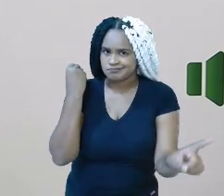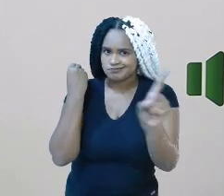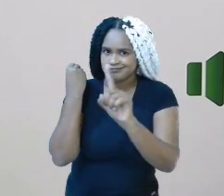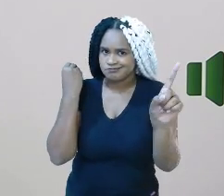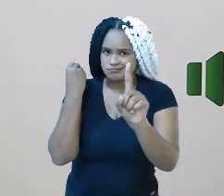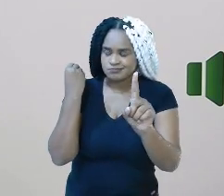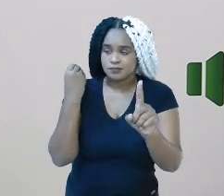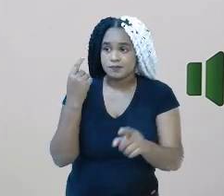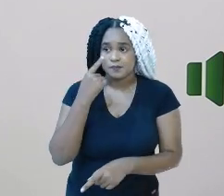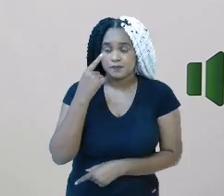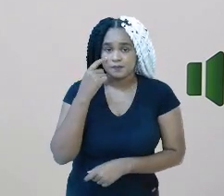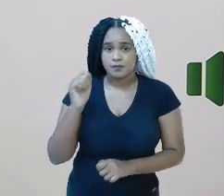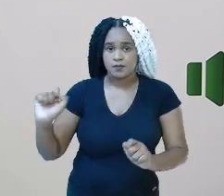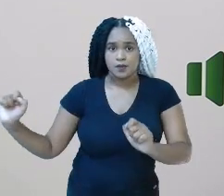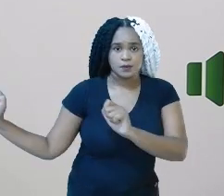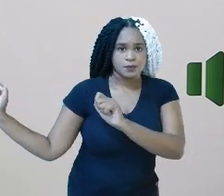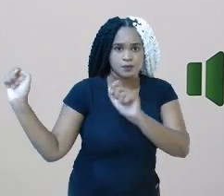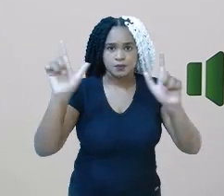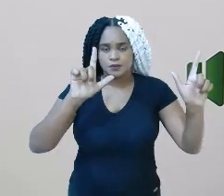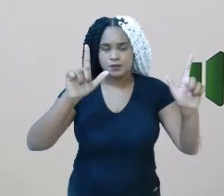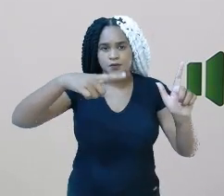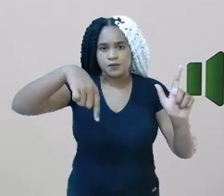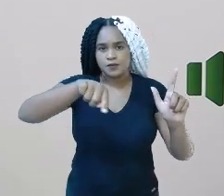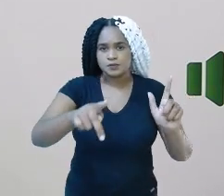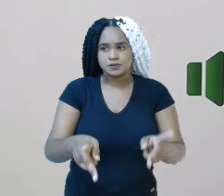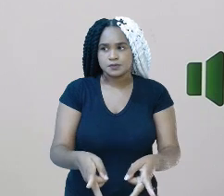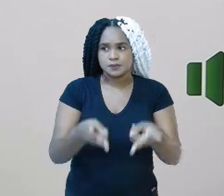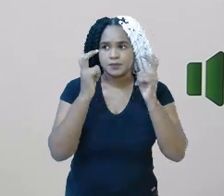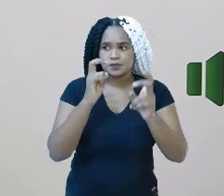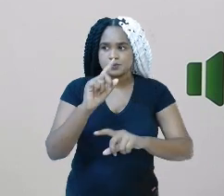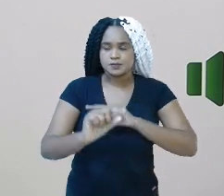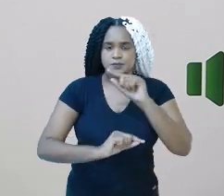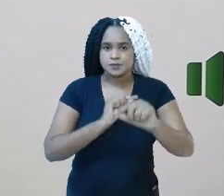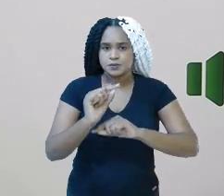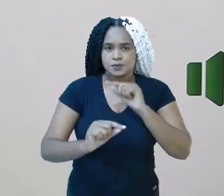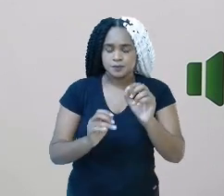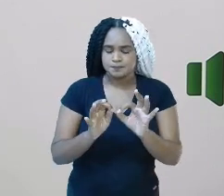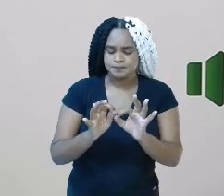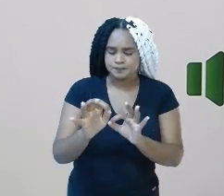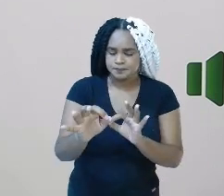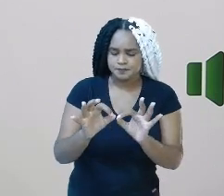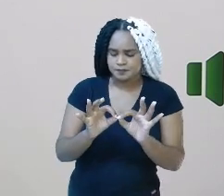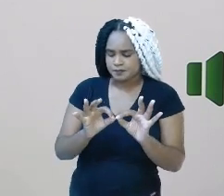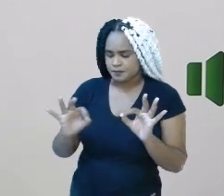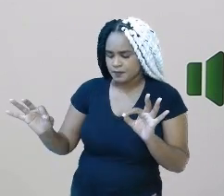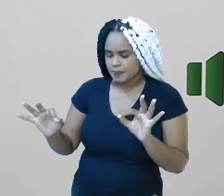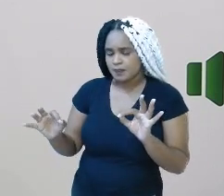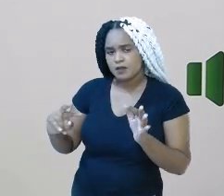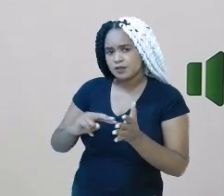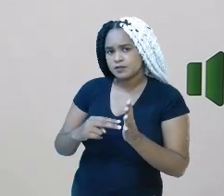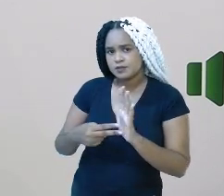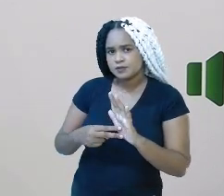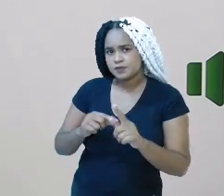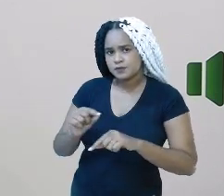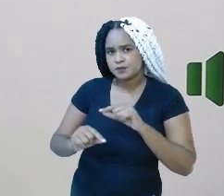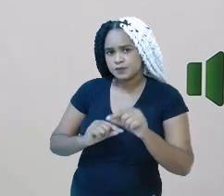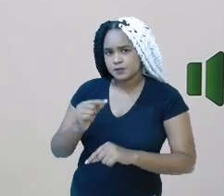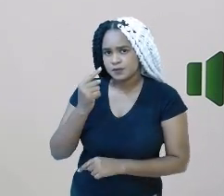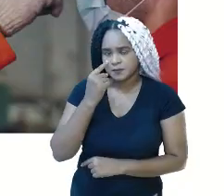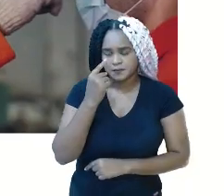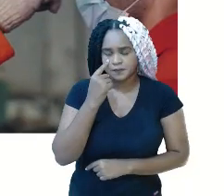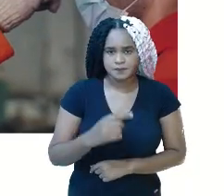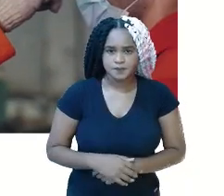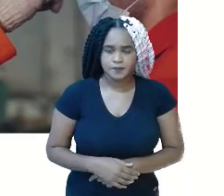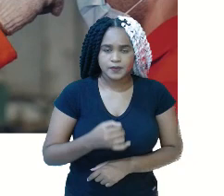próxima imagem, vocês vão ver, medir é atribuir o peso,